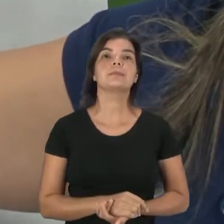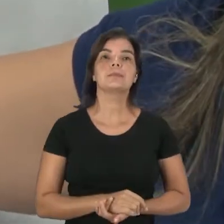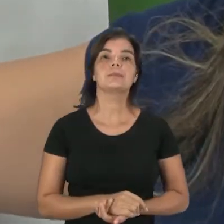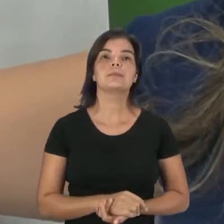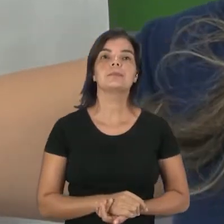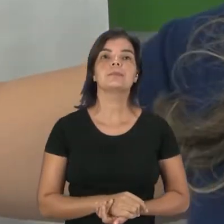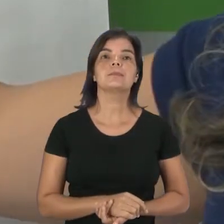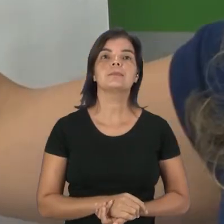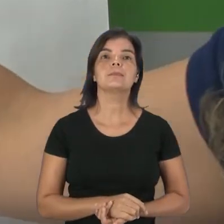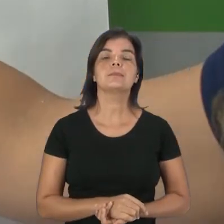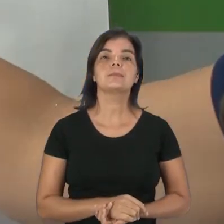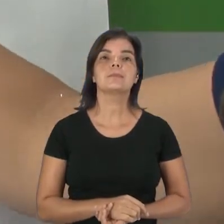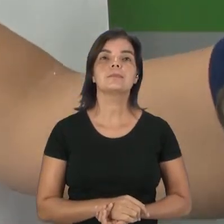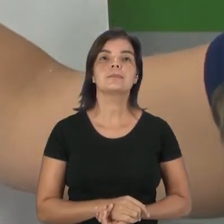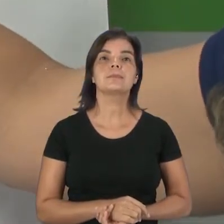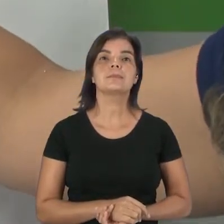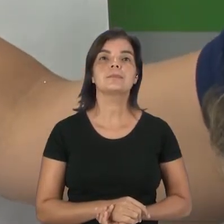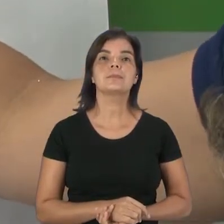temos